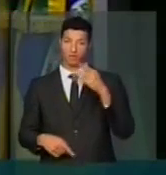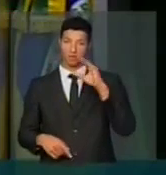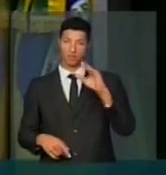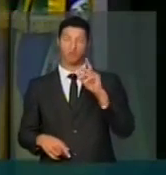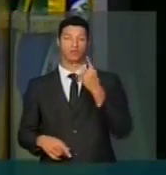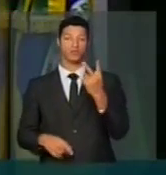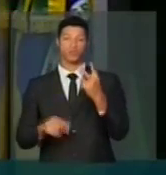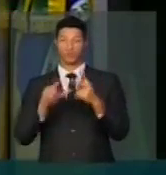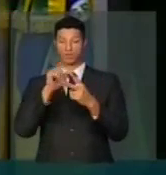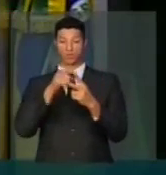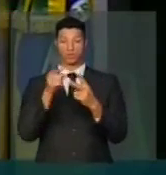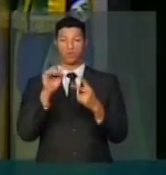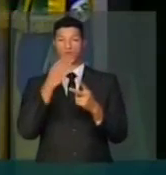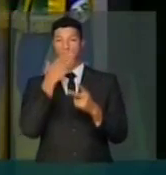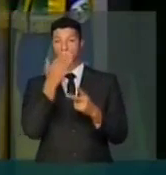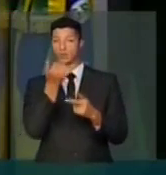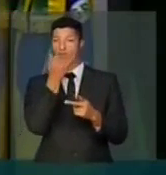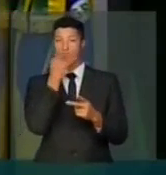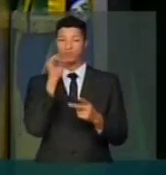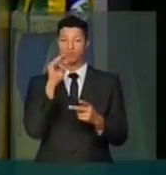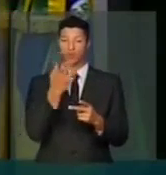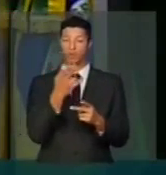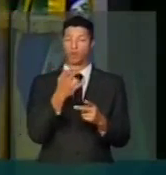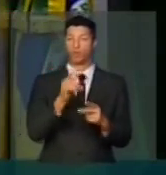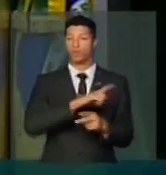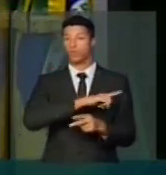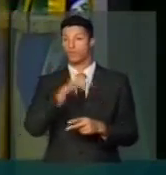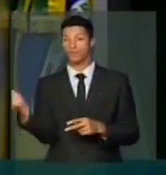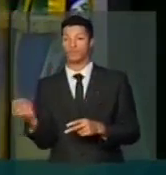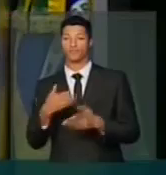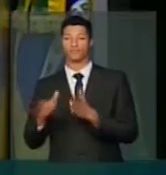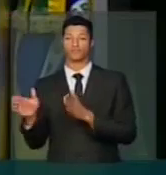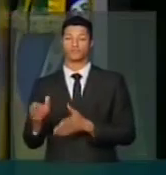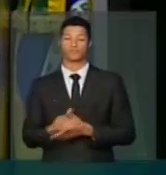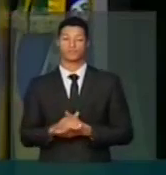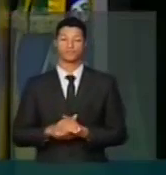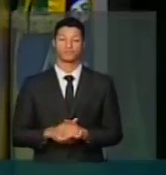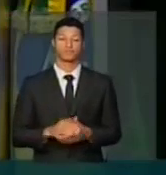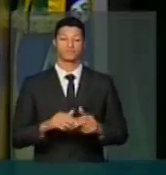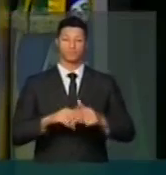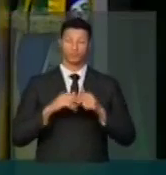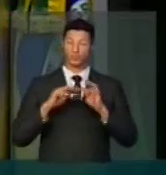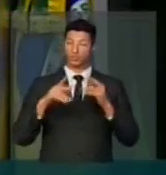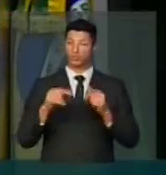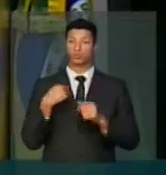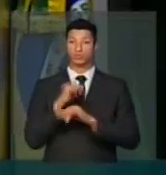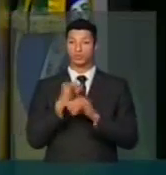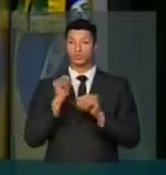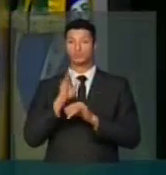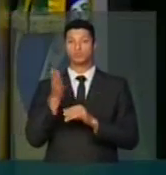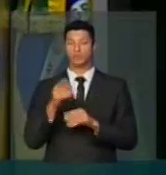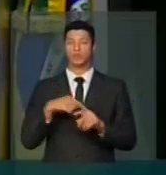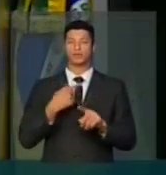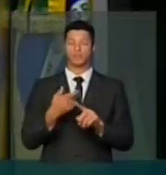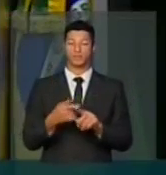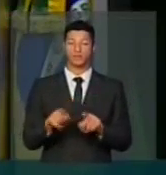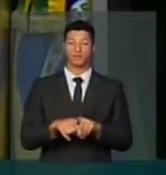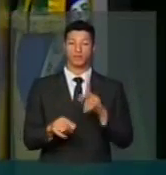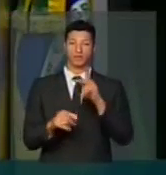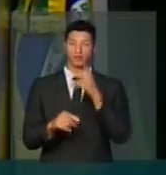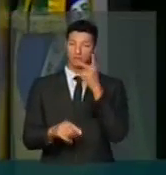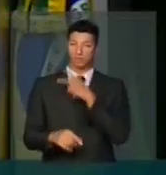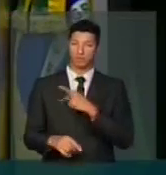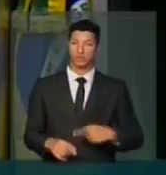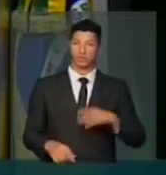opções a Dilma, ou pedir desculpas ao povo brasileiro ou renunciar. Por tudo isso que dissemos aqui e muito mais, a presidente